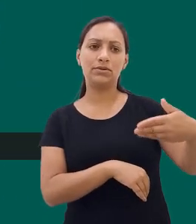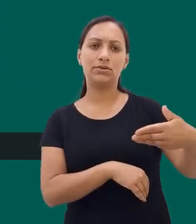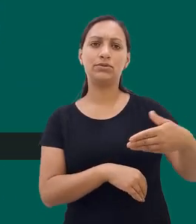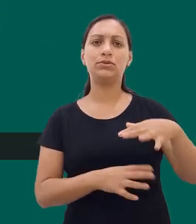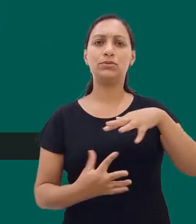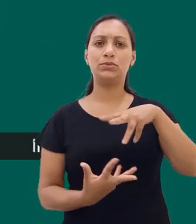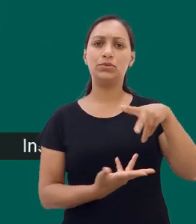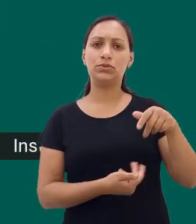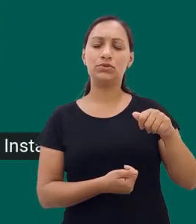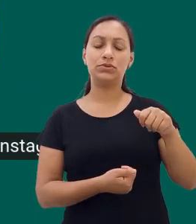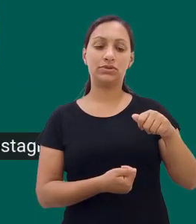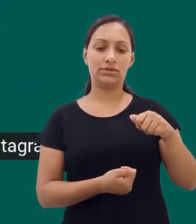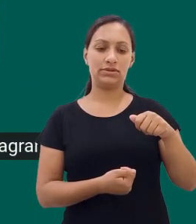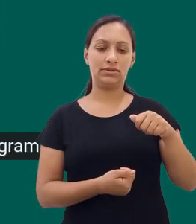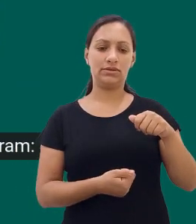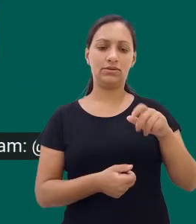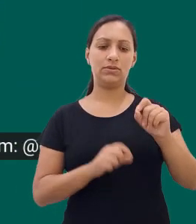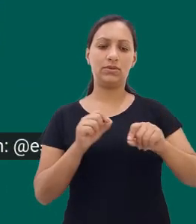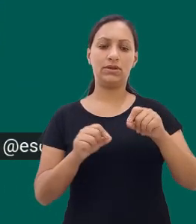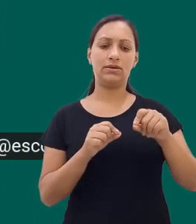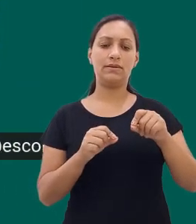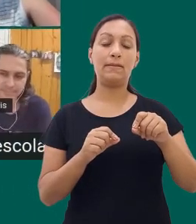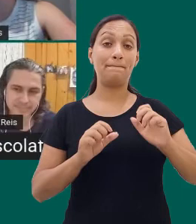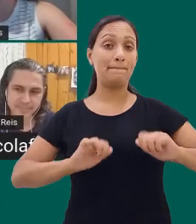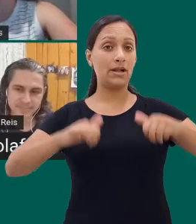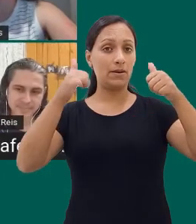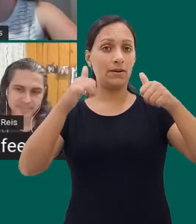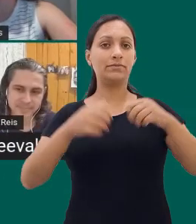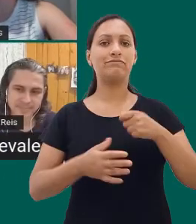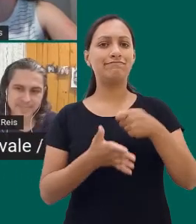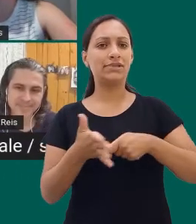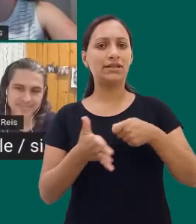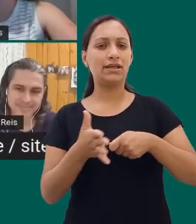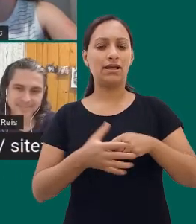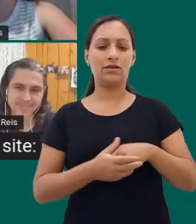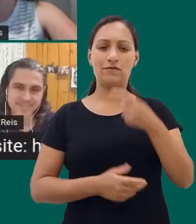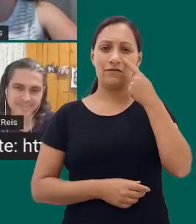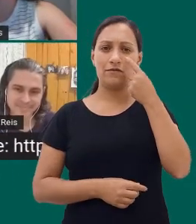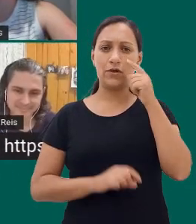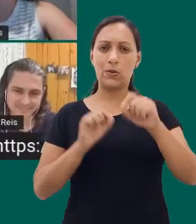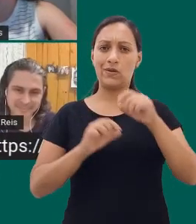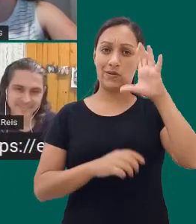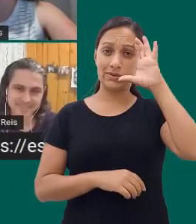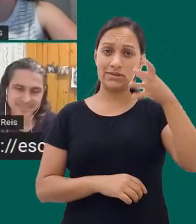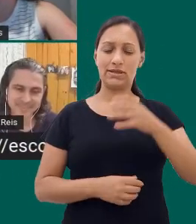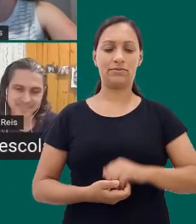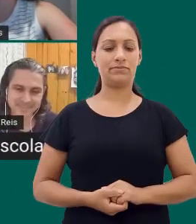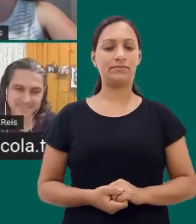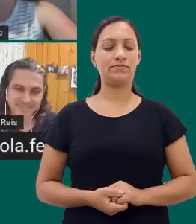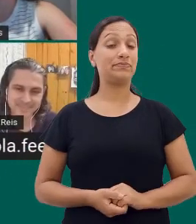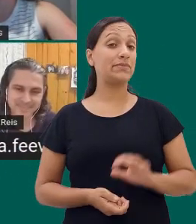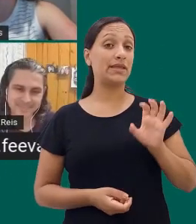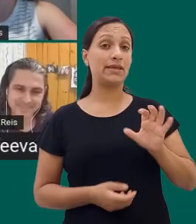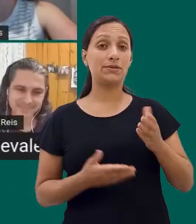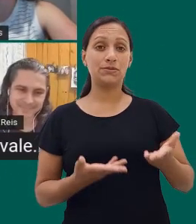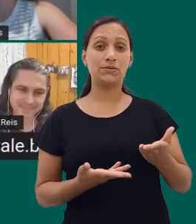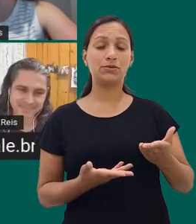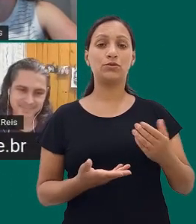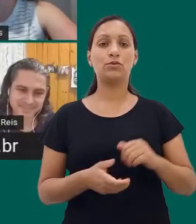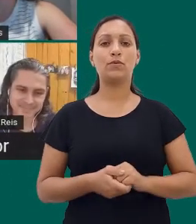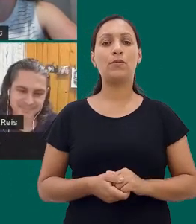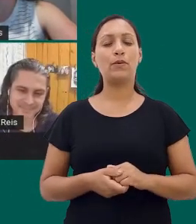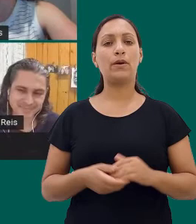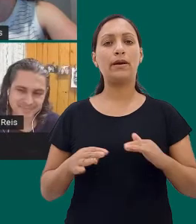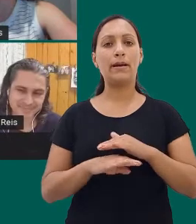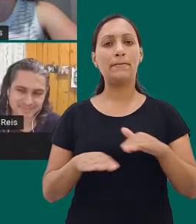do mundo que a gente deixar e que a gente está tentando deixar melhor. Vamos tentar, né, ver o que vai acontecer. Então é isso. Estamos fechando a nossa